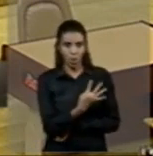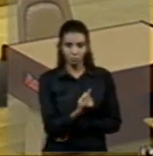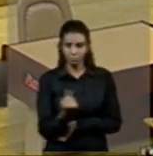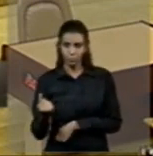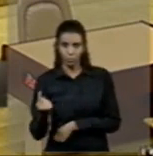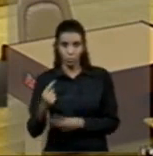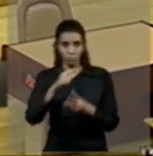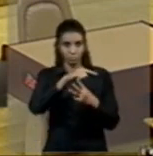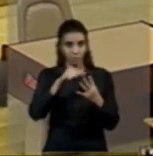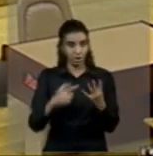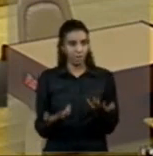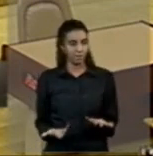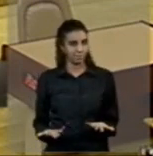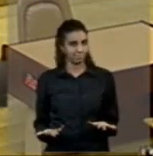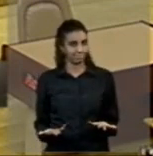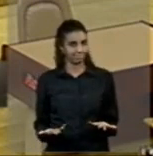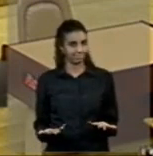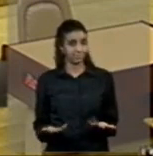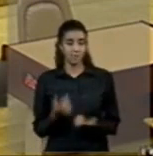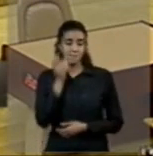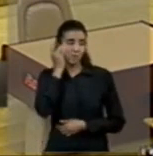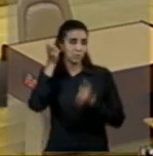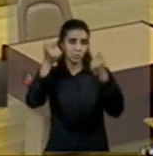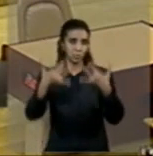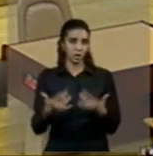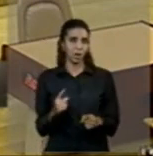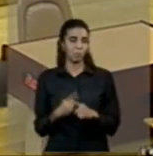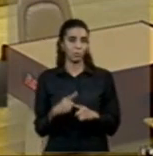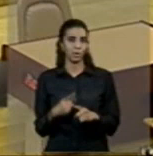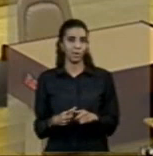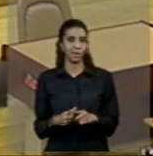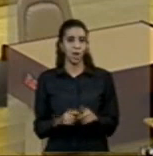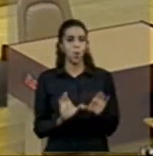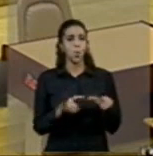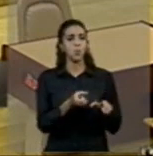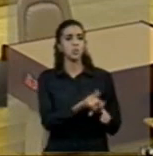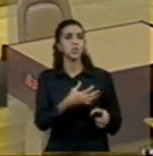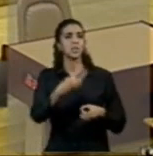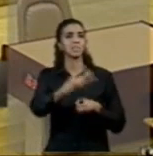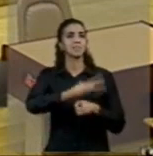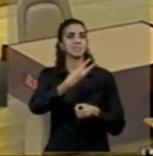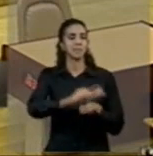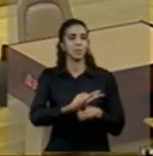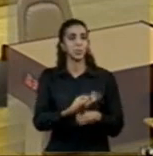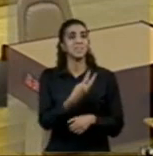pode-se argumentar que essa diferença é explicada pelo universo de terceirizados, no caso,